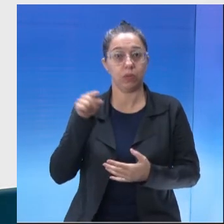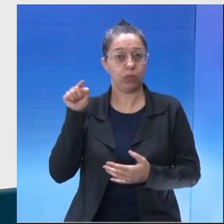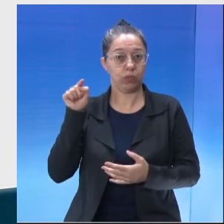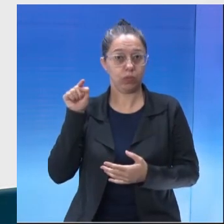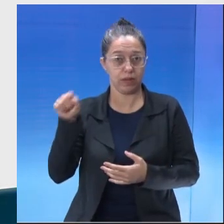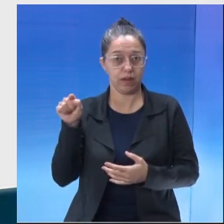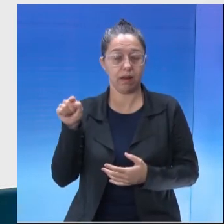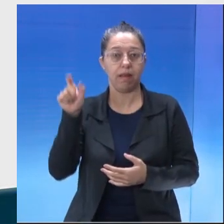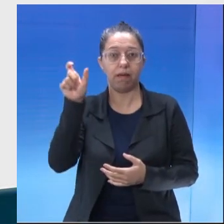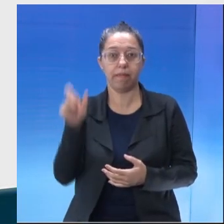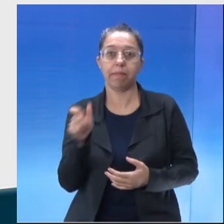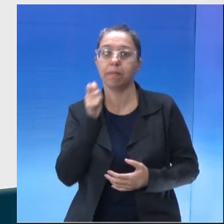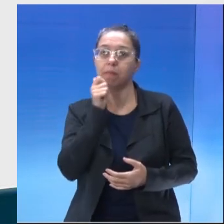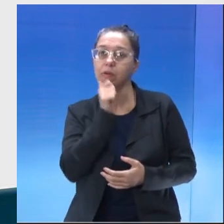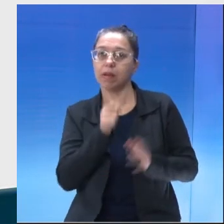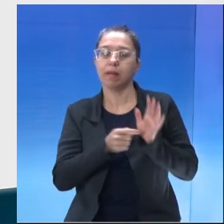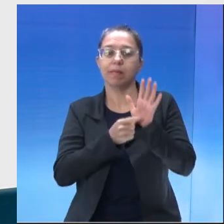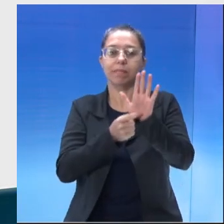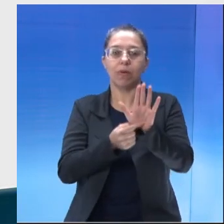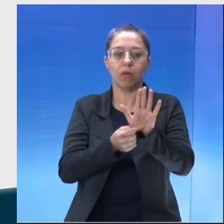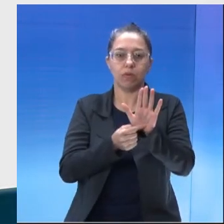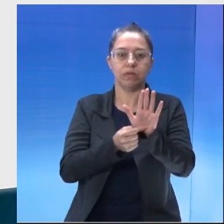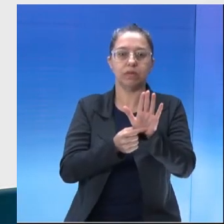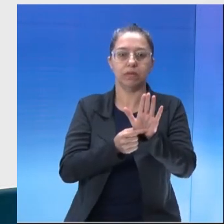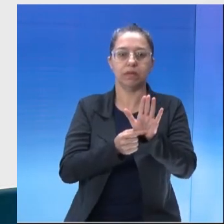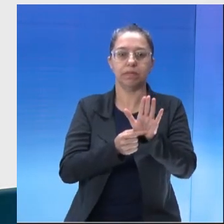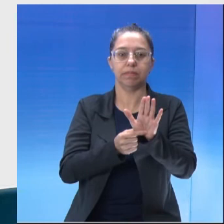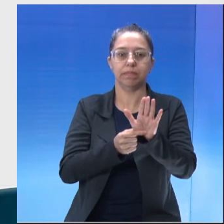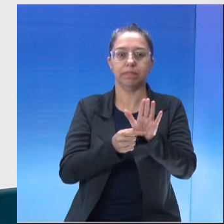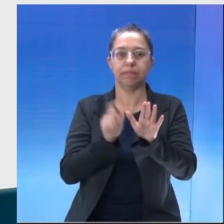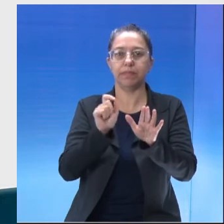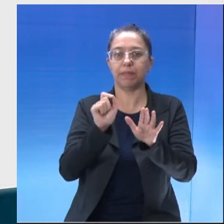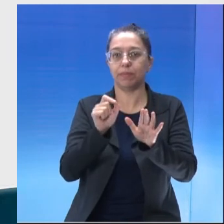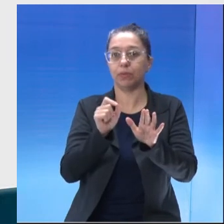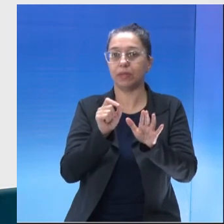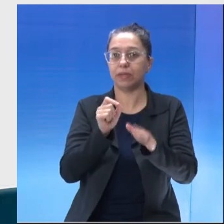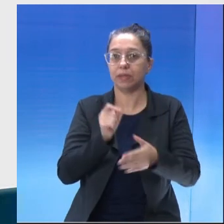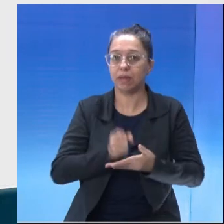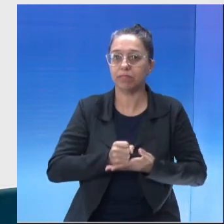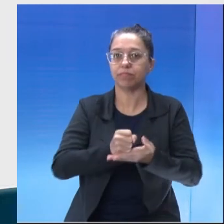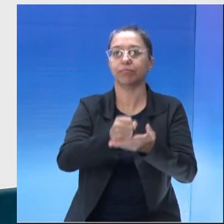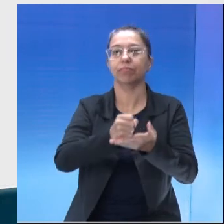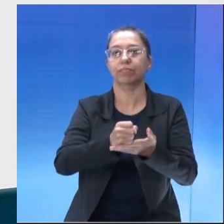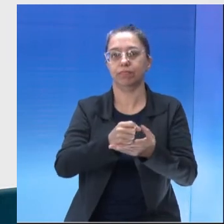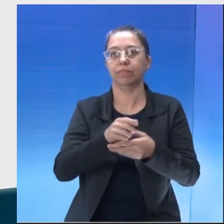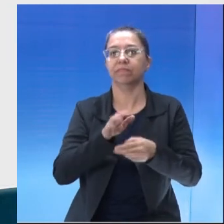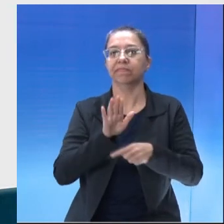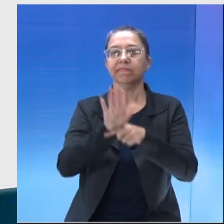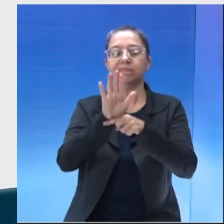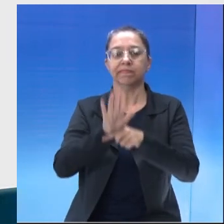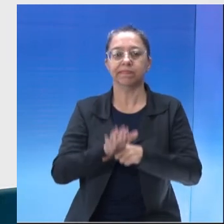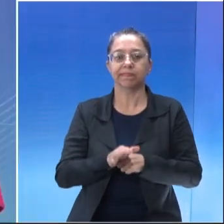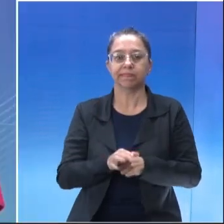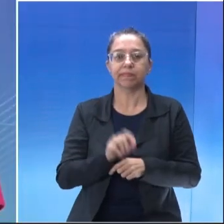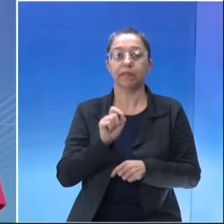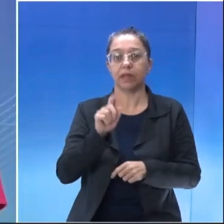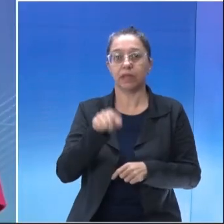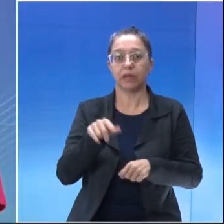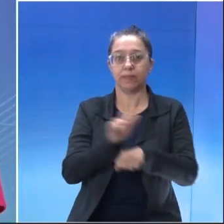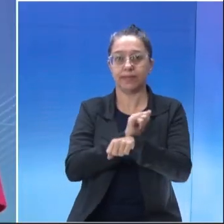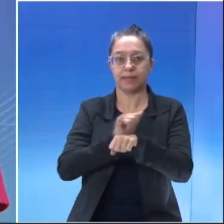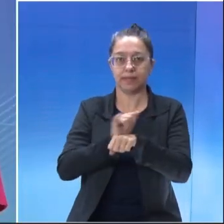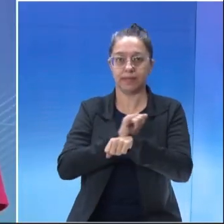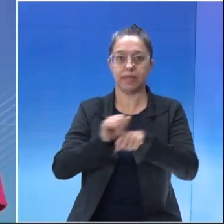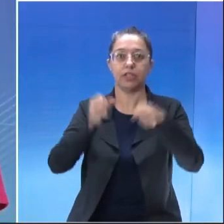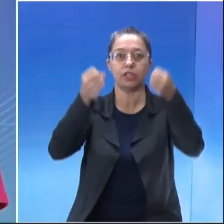da Unesco aponta como estratégia para atingir esse fim. Então, ela tem uma citação, tem uma fala dela, que é uma estratégia argumentativa que o